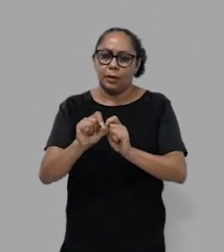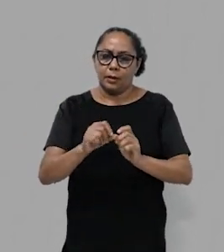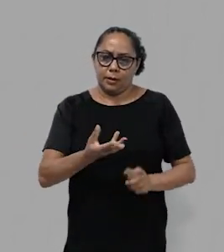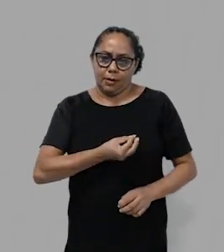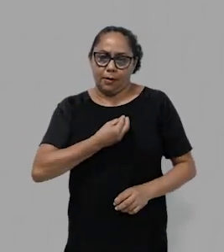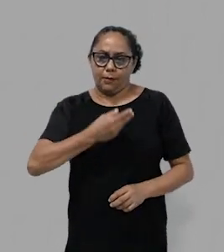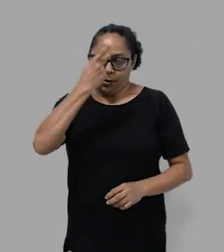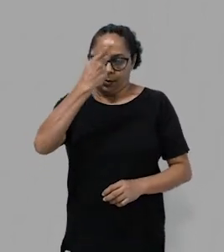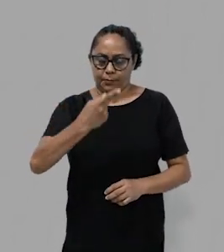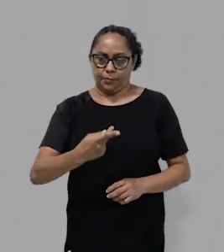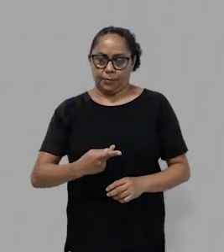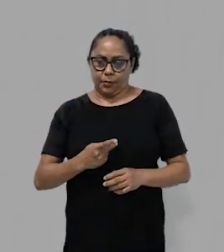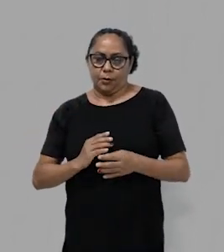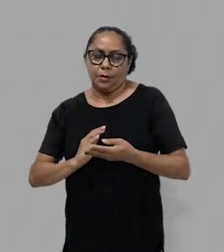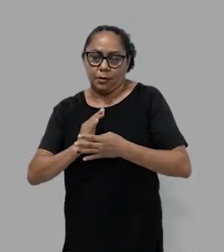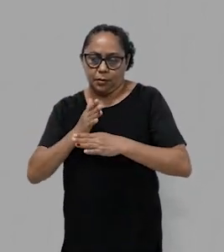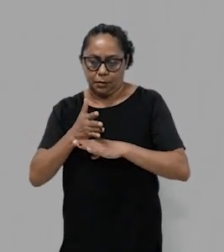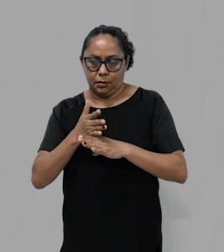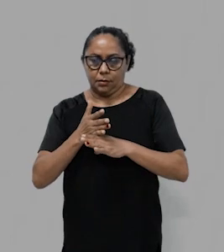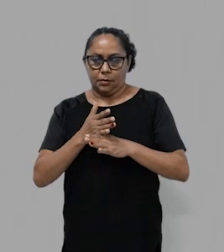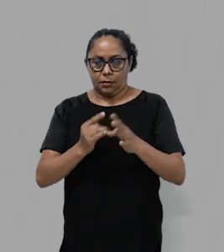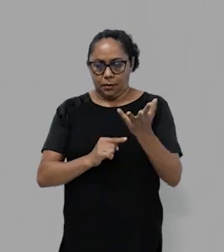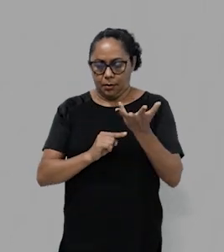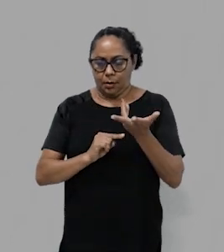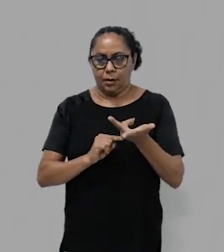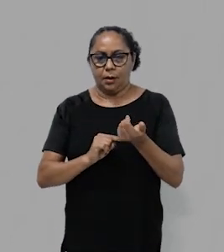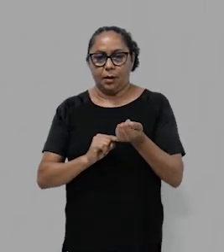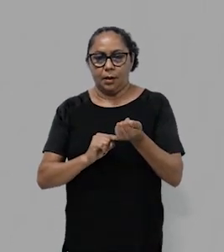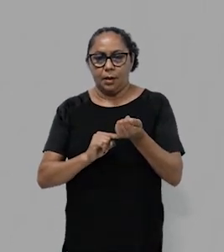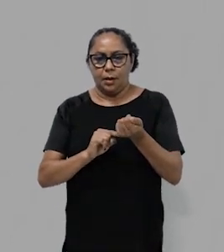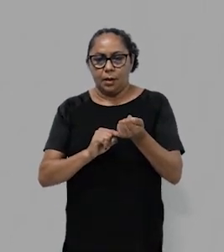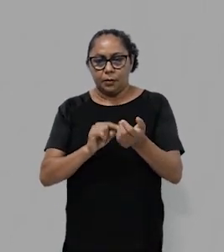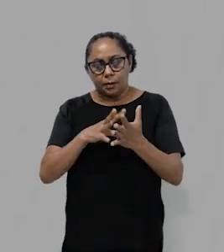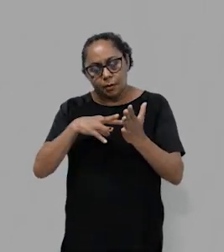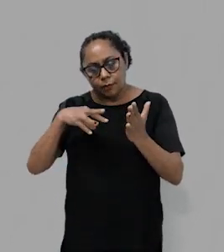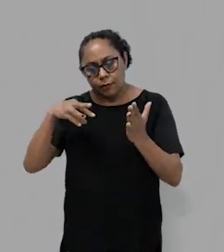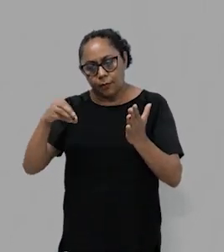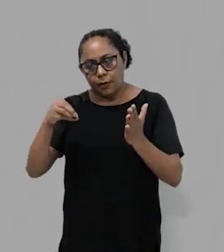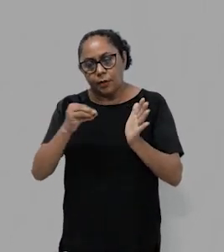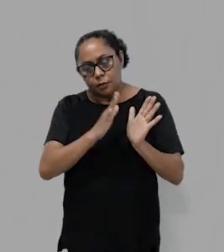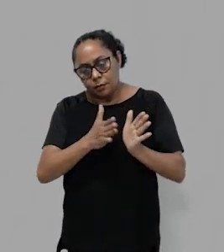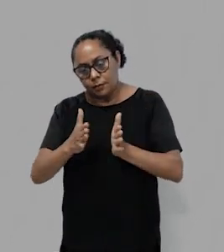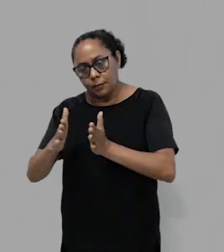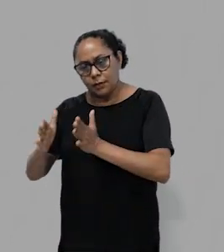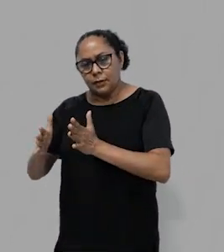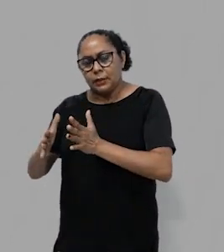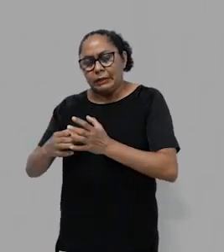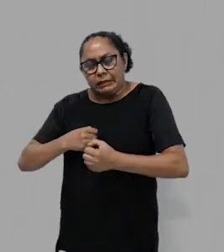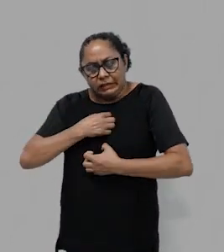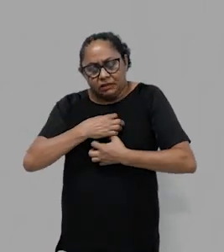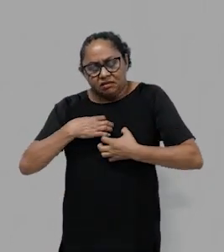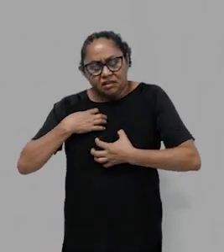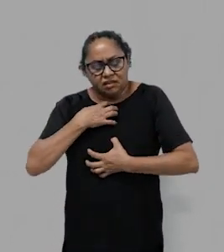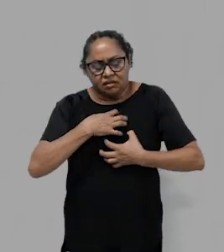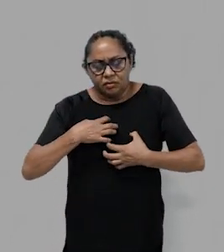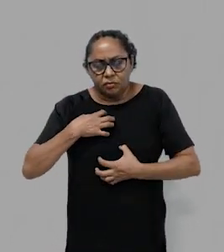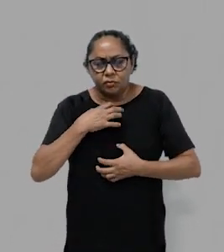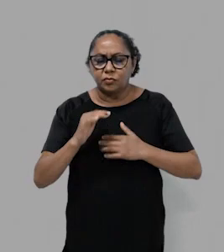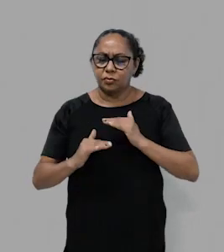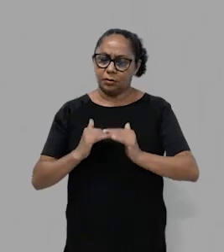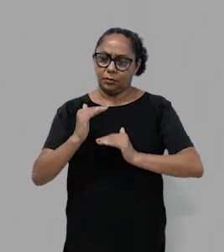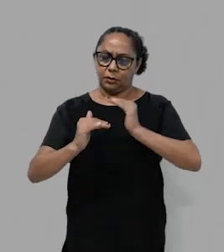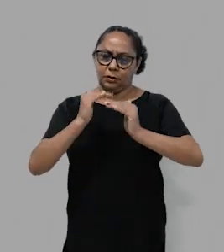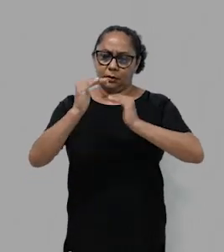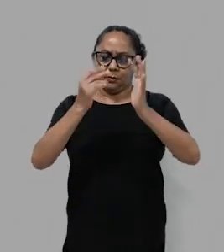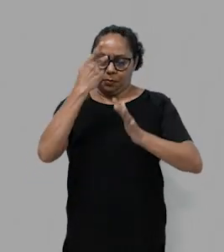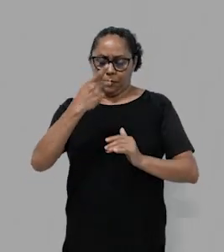pessoal interfere diretamente na obra, a obra é um reflexo do seu processo de angústia, do seu processo de